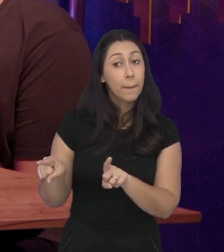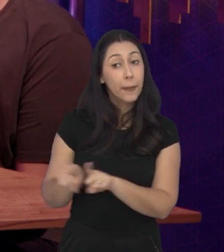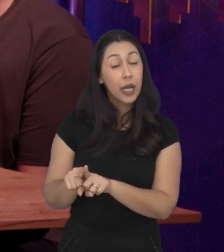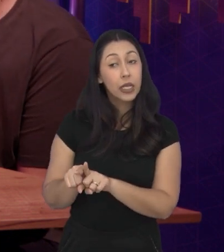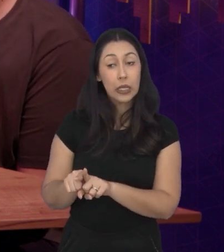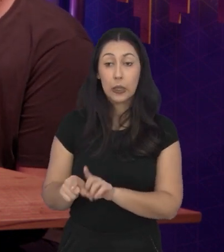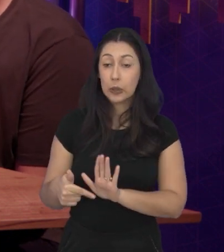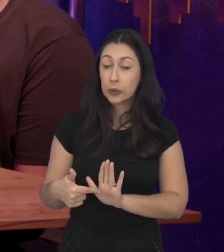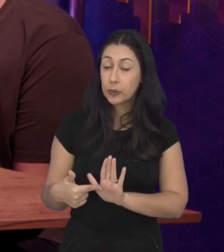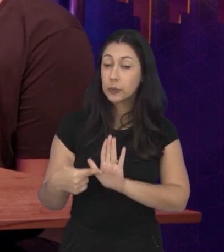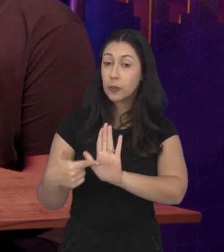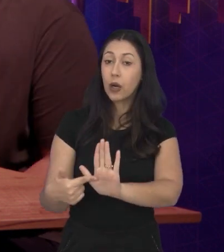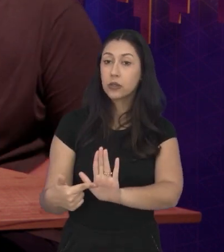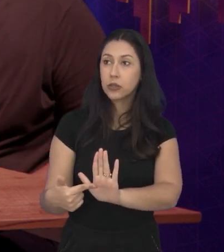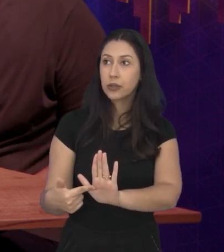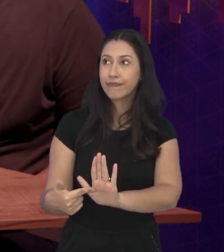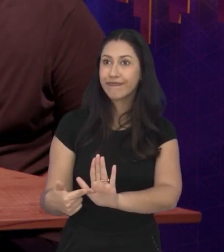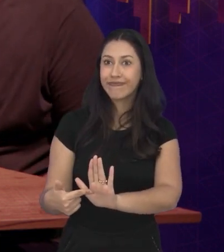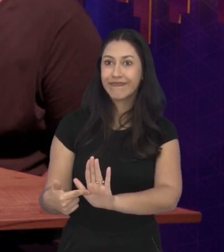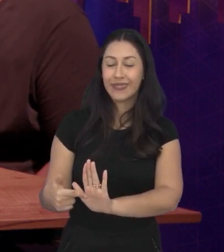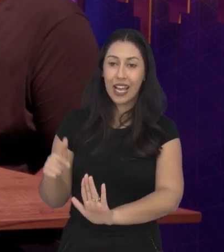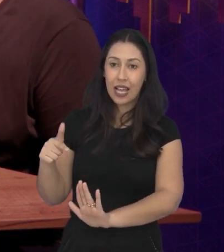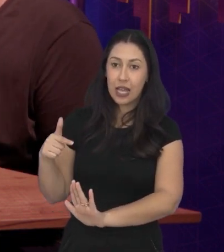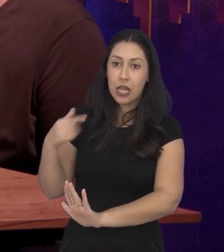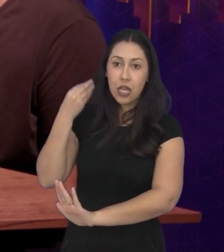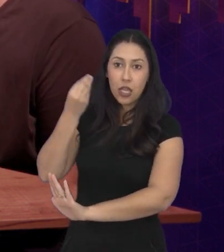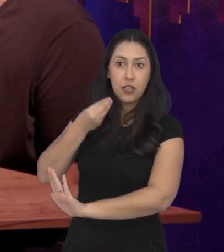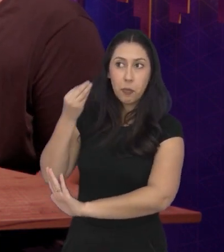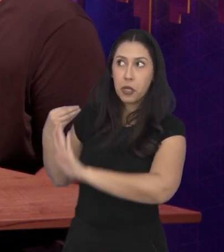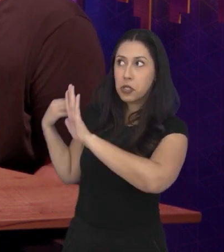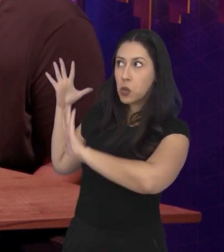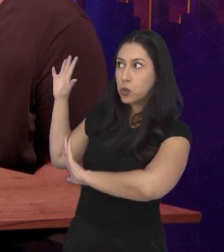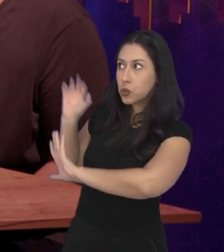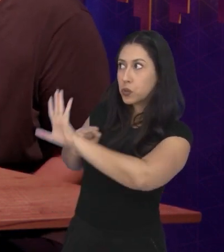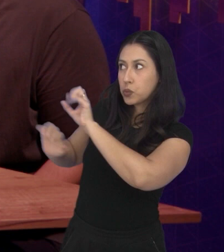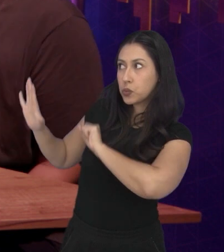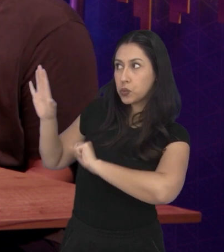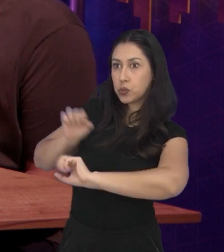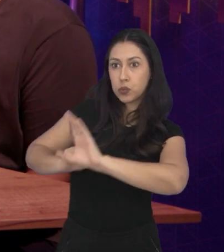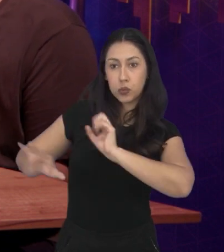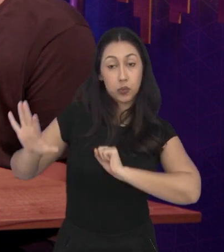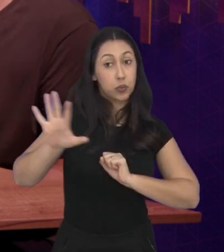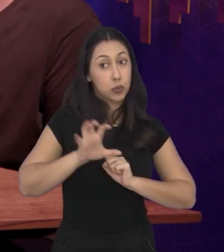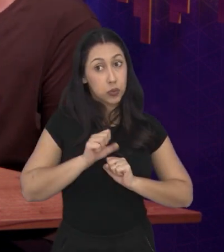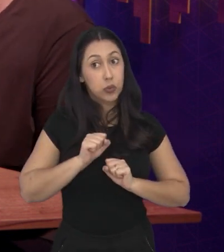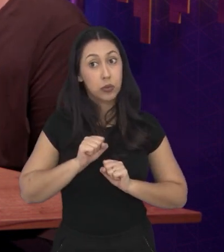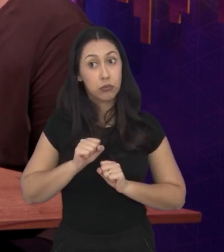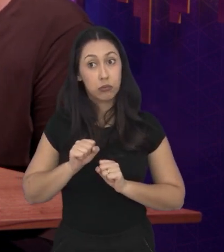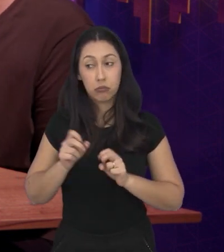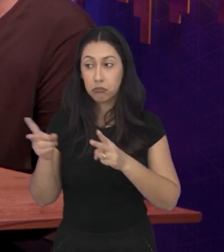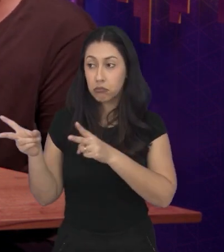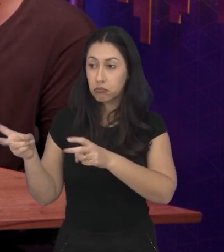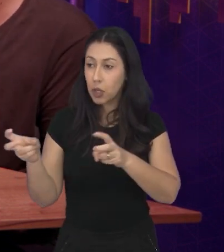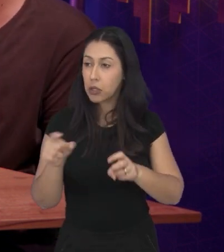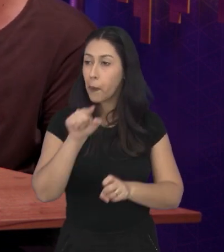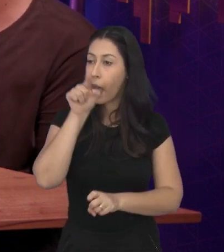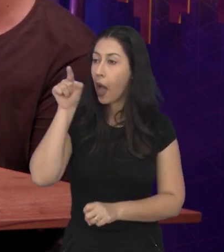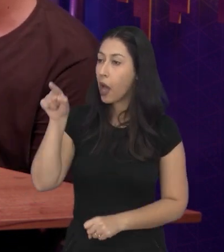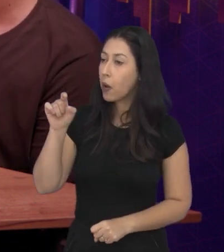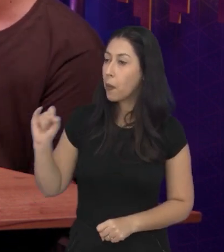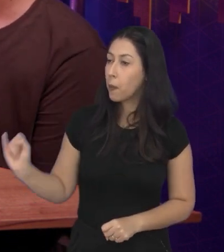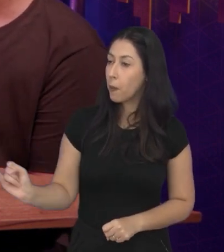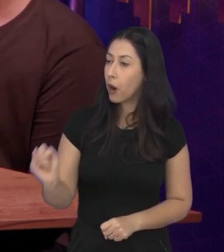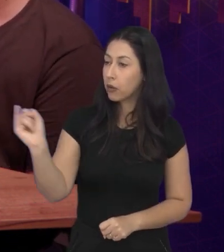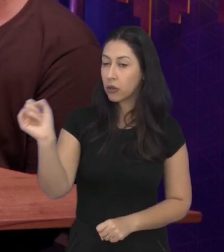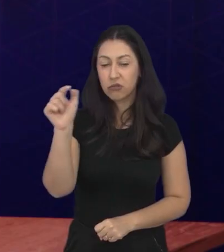aí entra também nessa parte do que a gente já tem armazenado dentro da gente, ali, do que a gente considera relevante, o que é uma escolha também, né? A gente